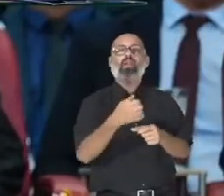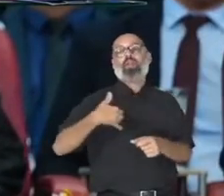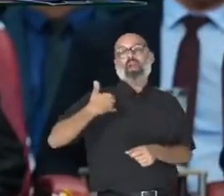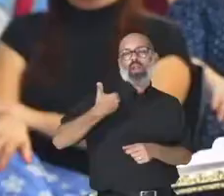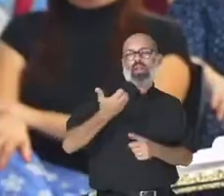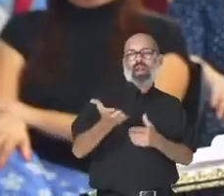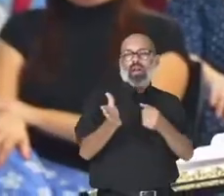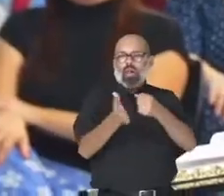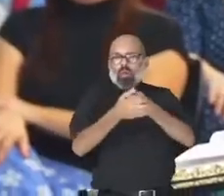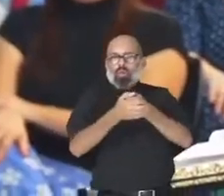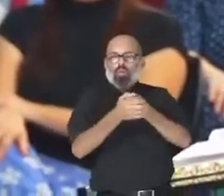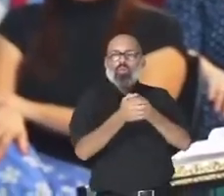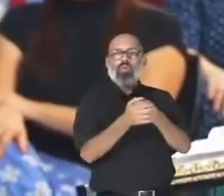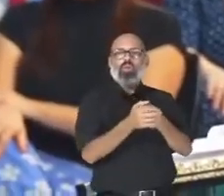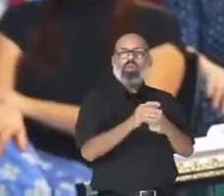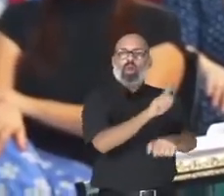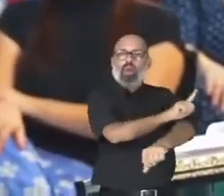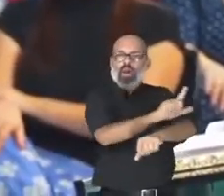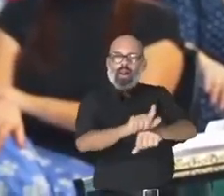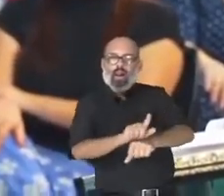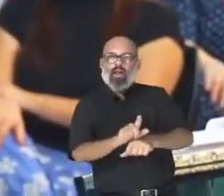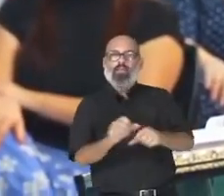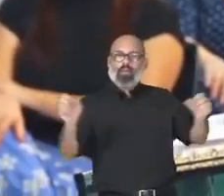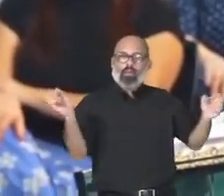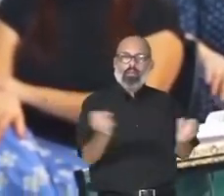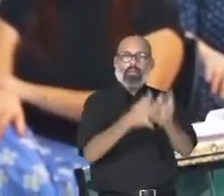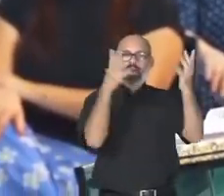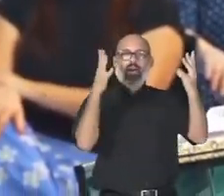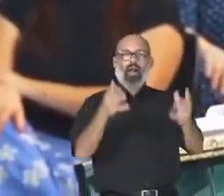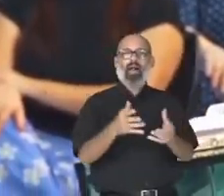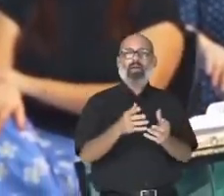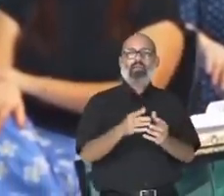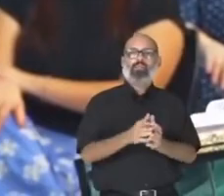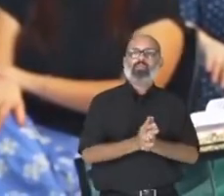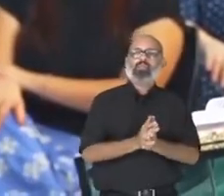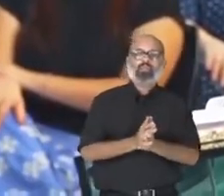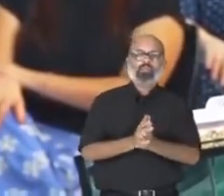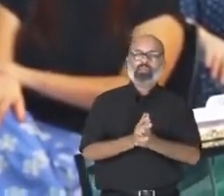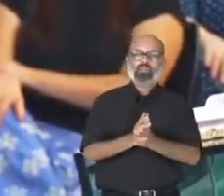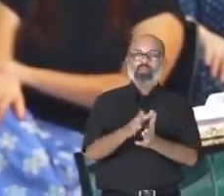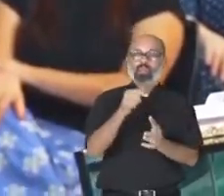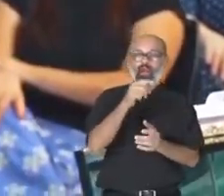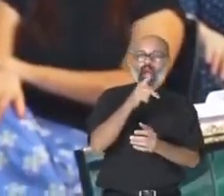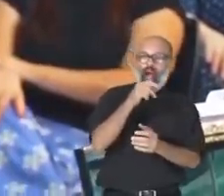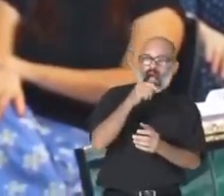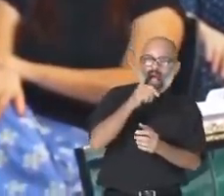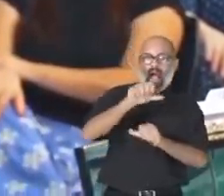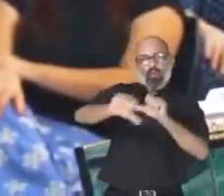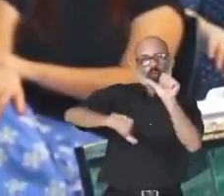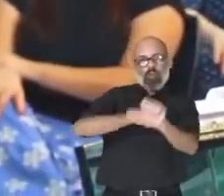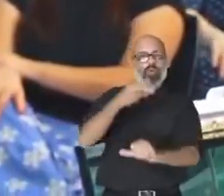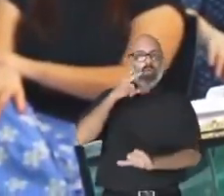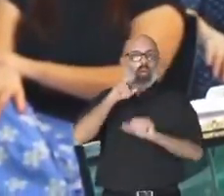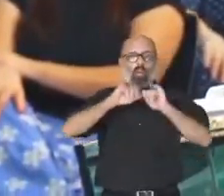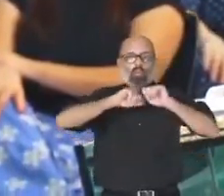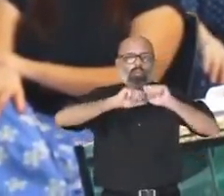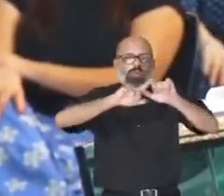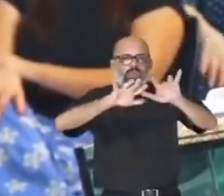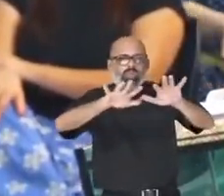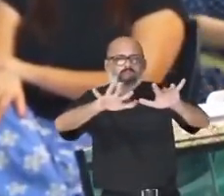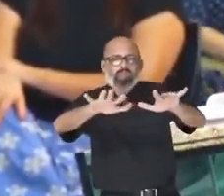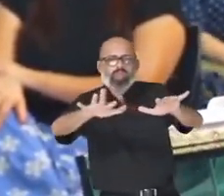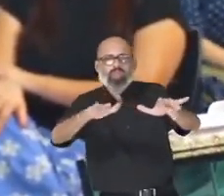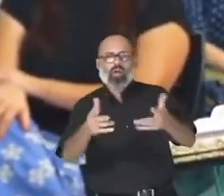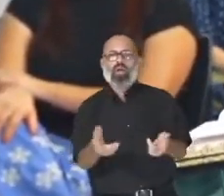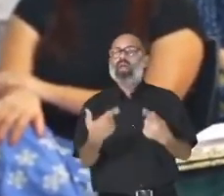escondido nas bordas de Caná da Galileia, ele faz aquele milagre, transformando aquelas 6 talhas d'água em vinho. A notícia começa a correr a boca miúda, e